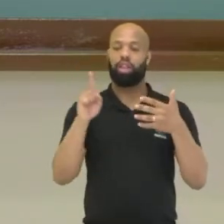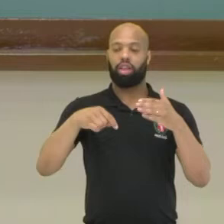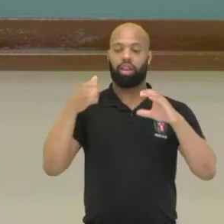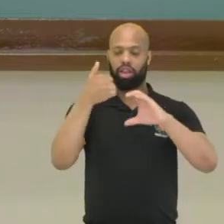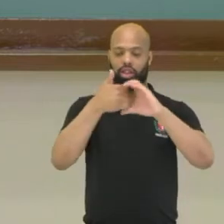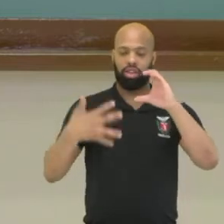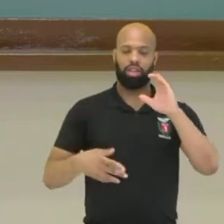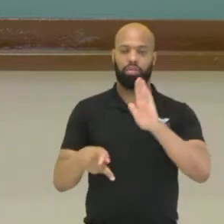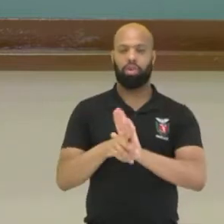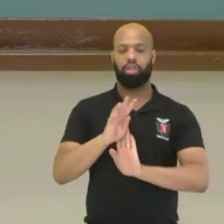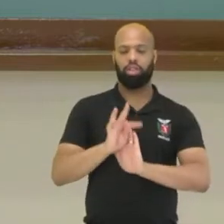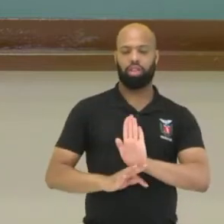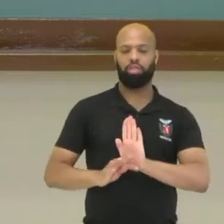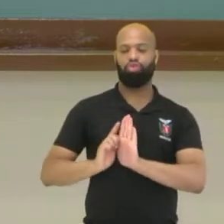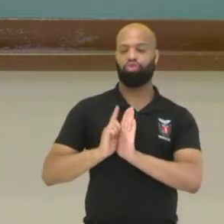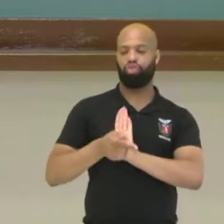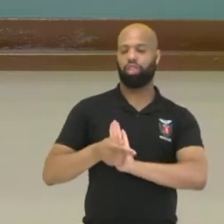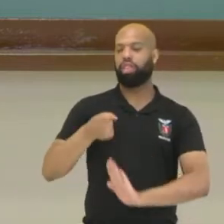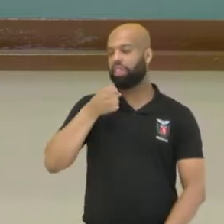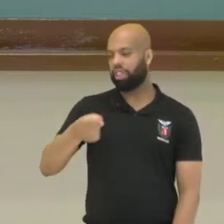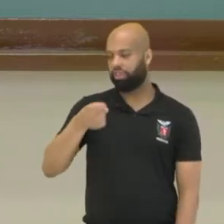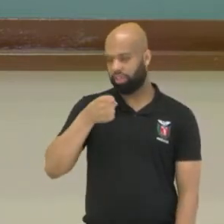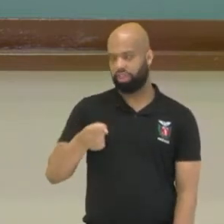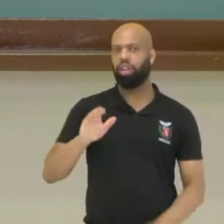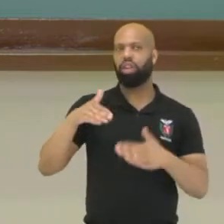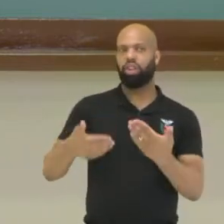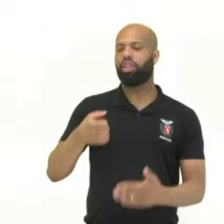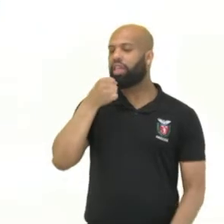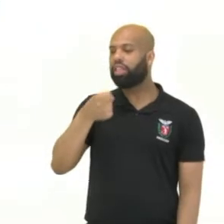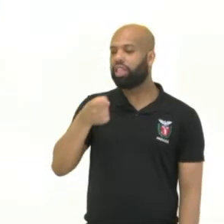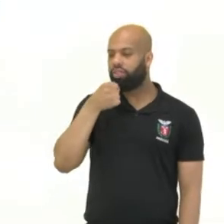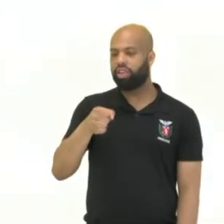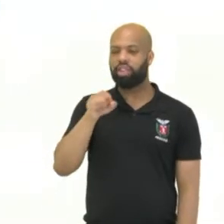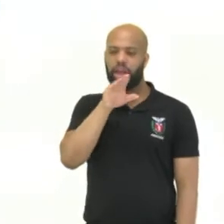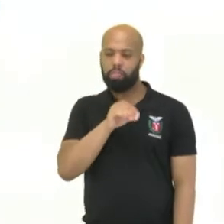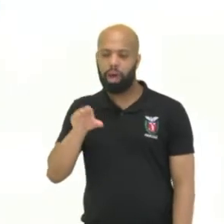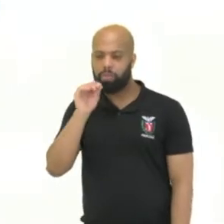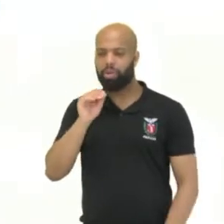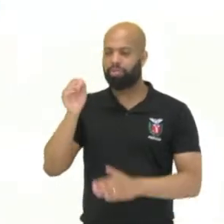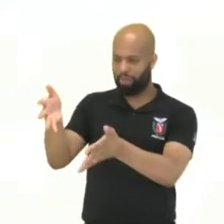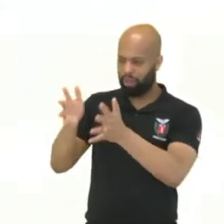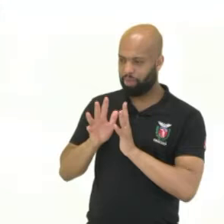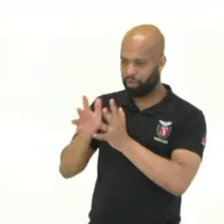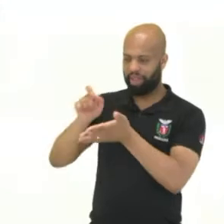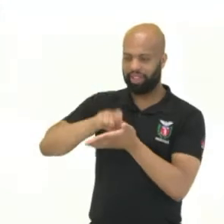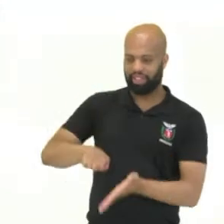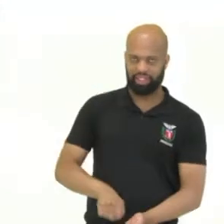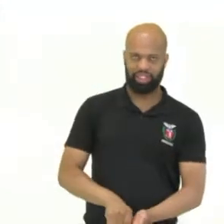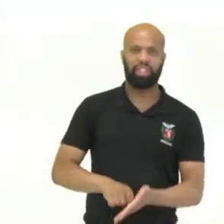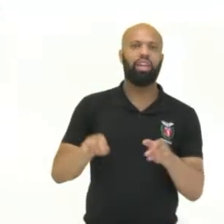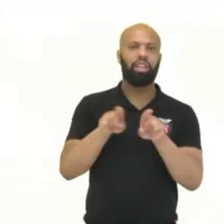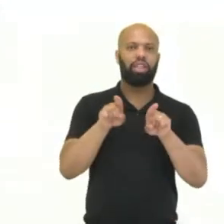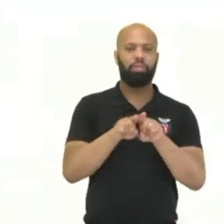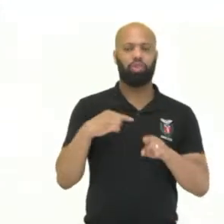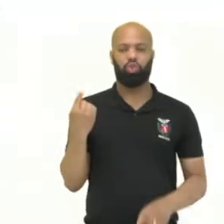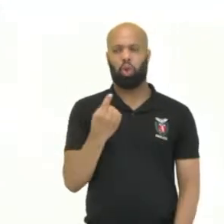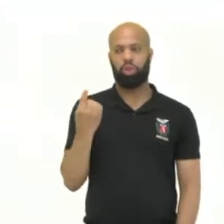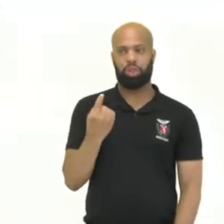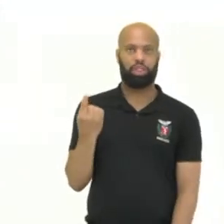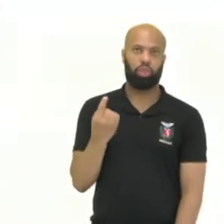do texto entrevista. As entrevistas, sendo orais, escritas, individuais, podem ser